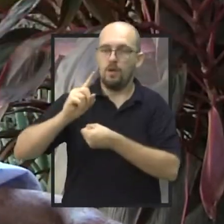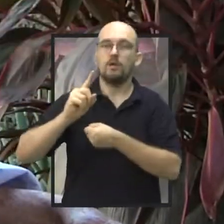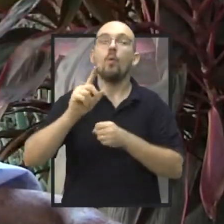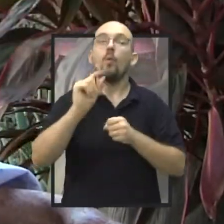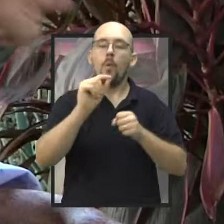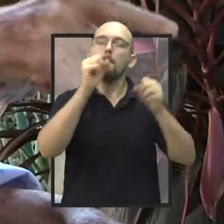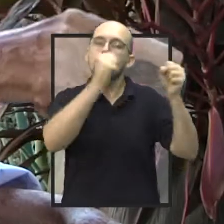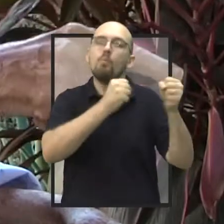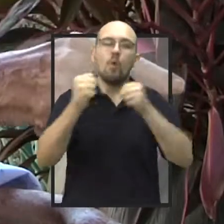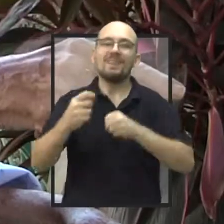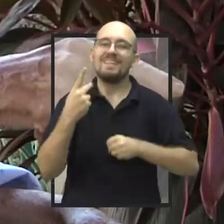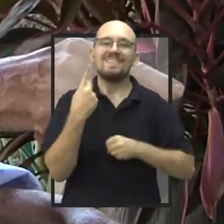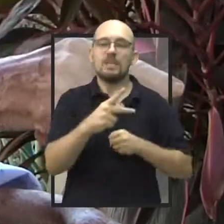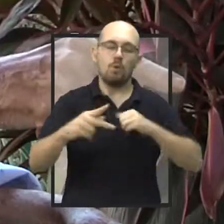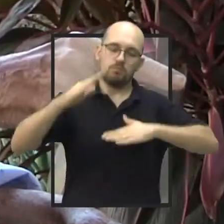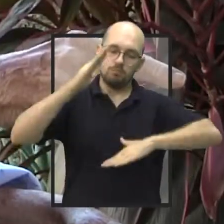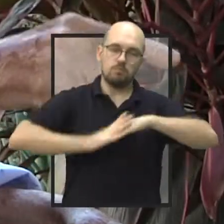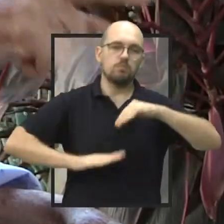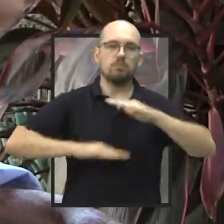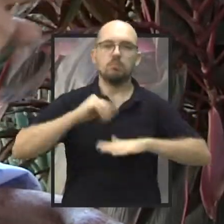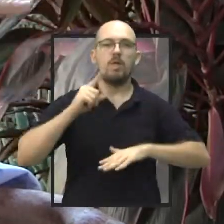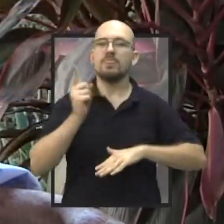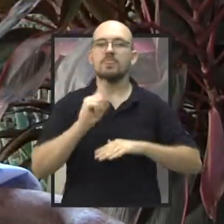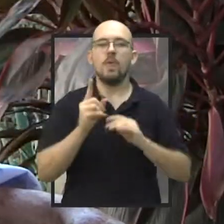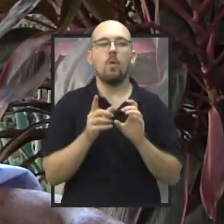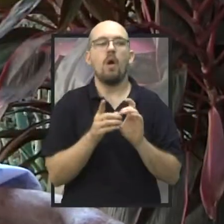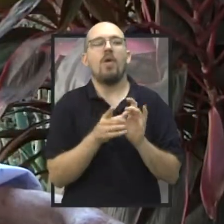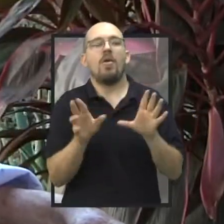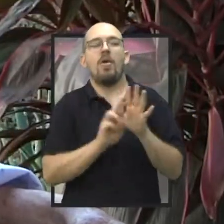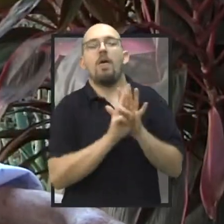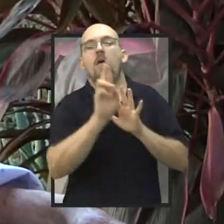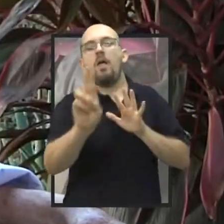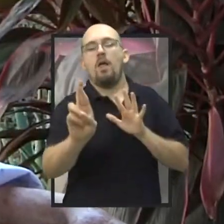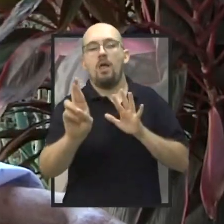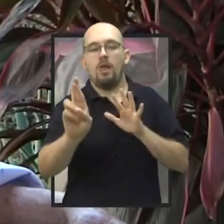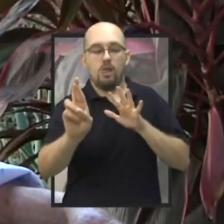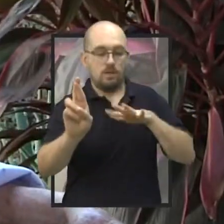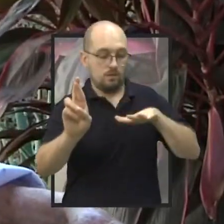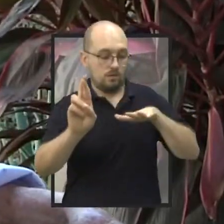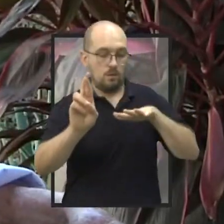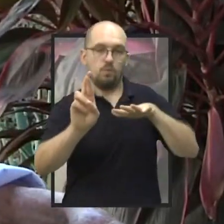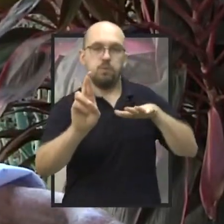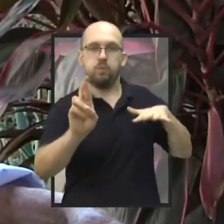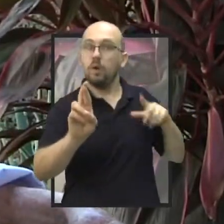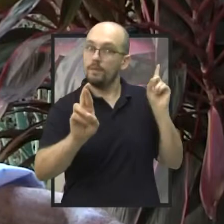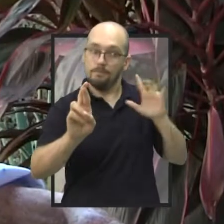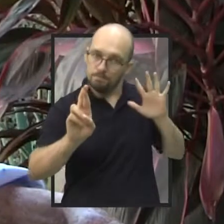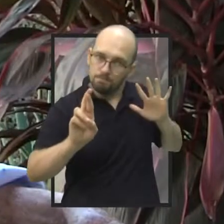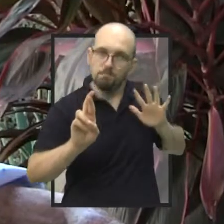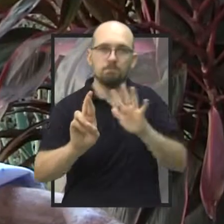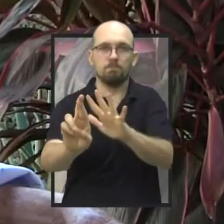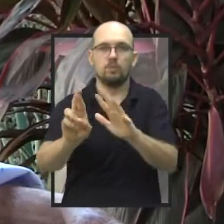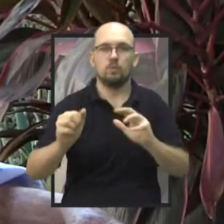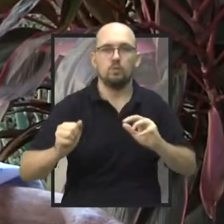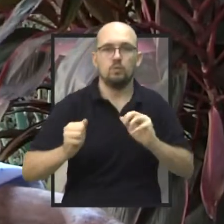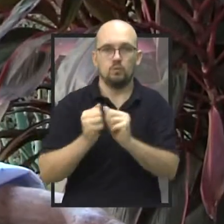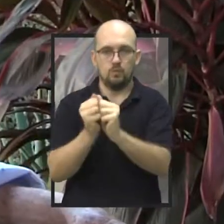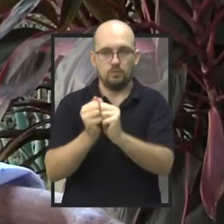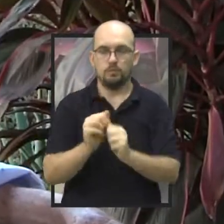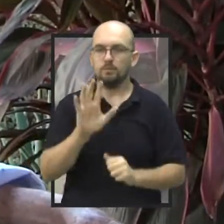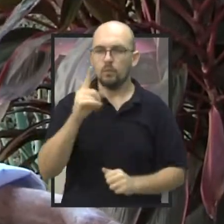poder é seu, não abra mão. Então veja bem, eu vou dar um exemplo para isso ser entendido mais